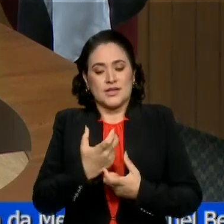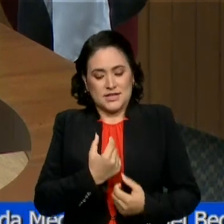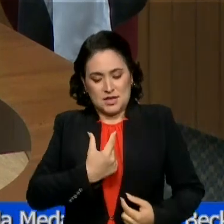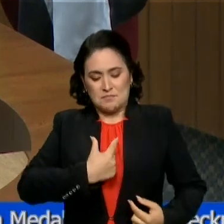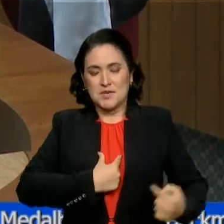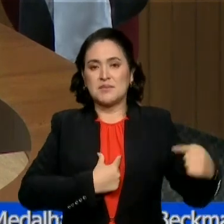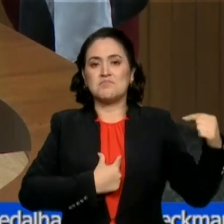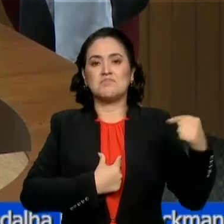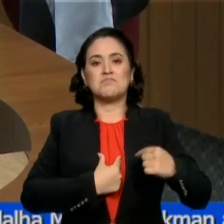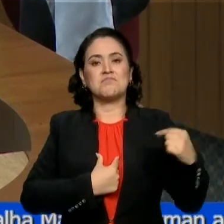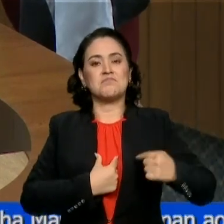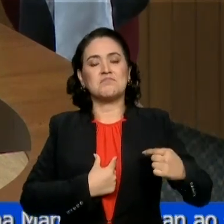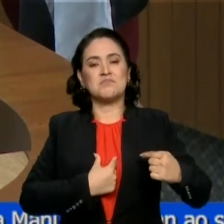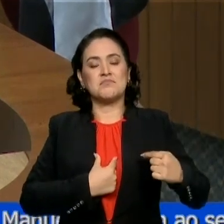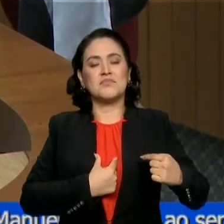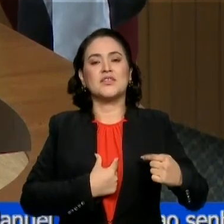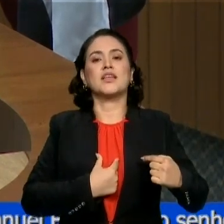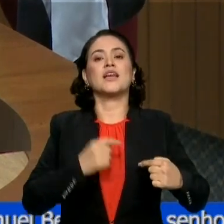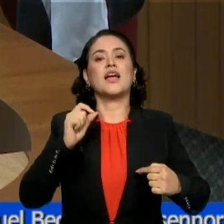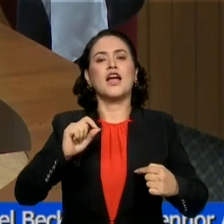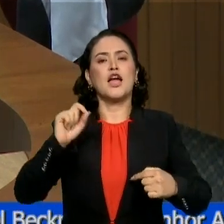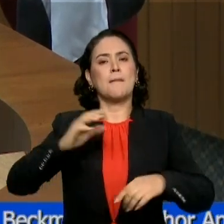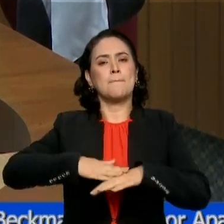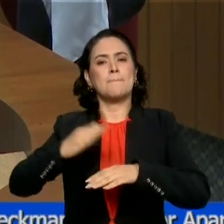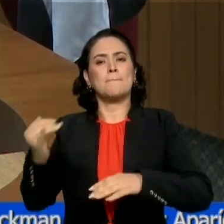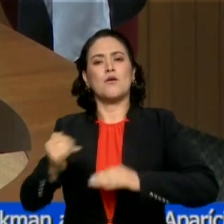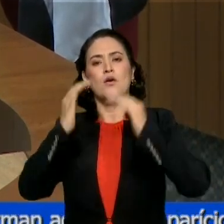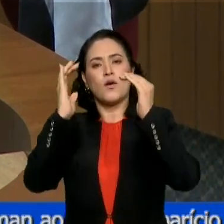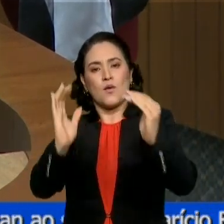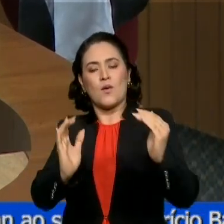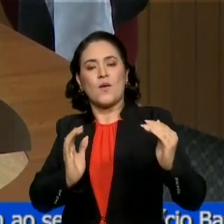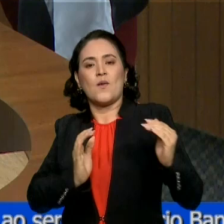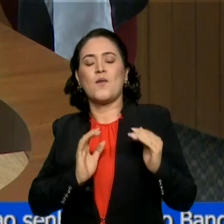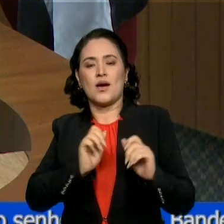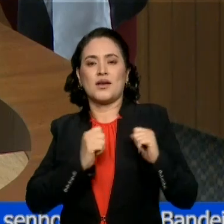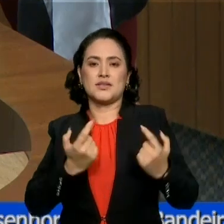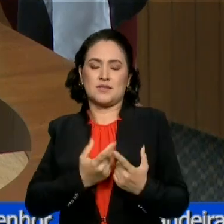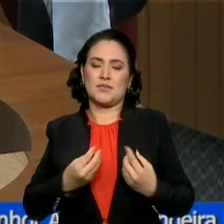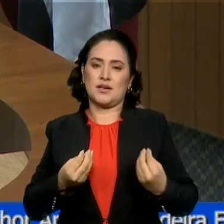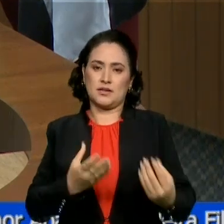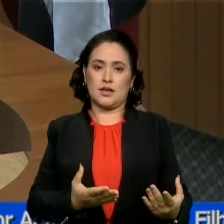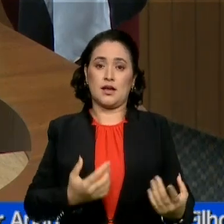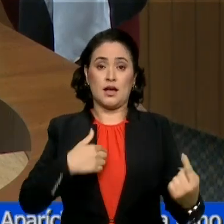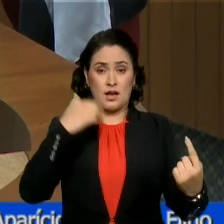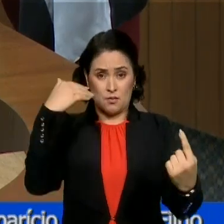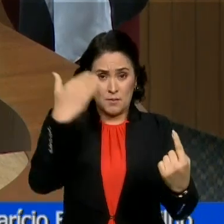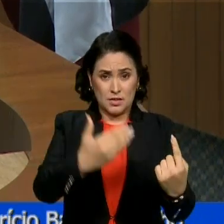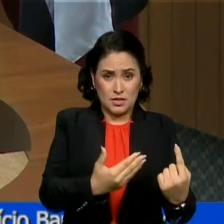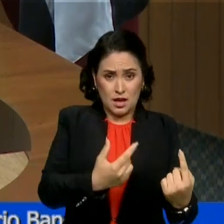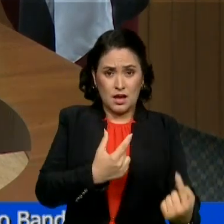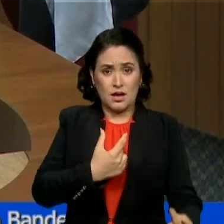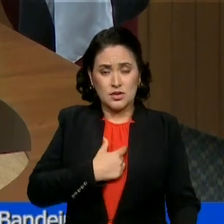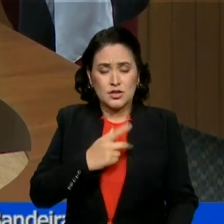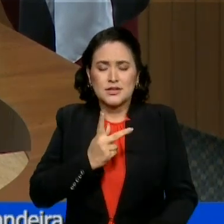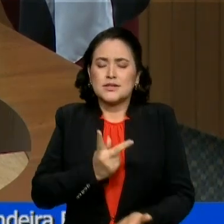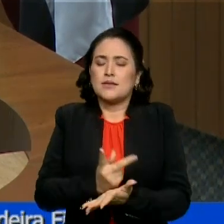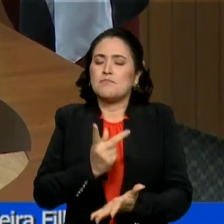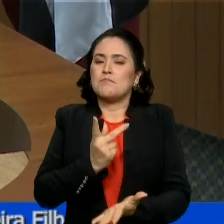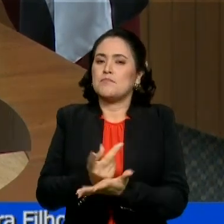Legislativo. Esta comenda será sempre presente no meu coração e no meu acervo de vida